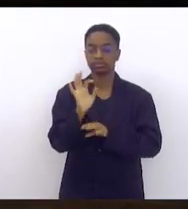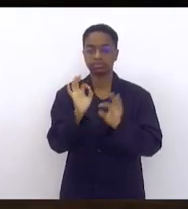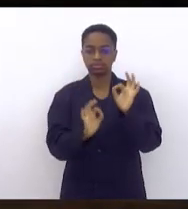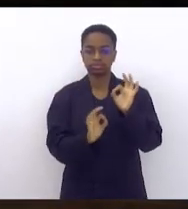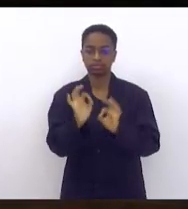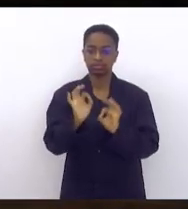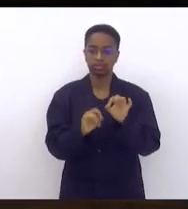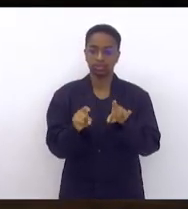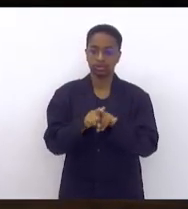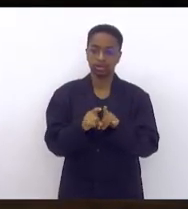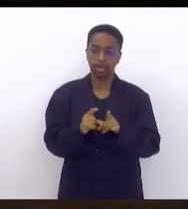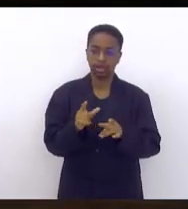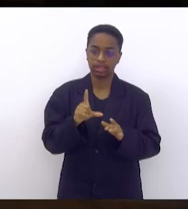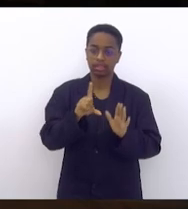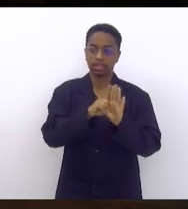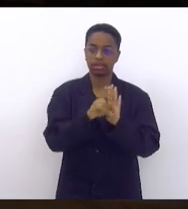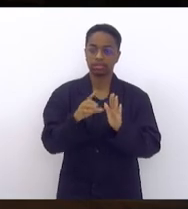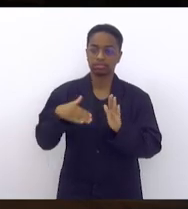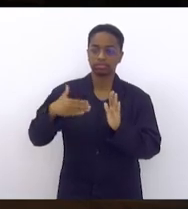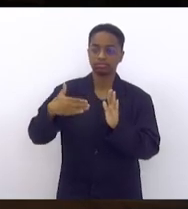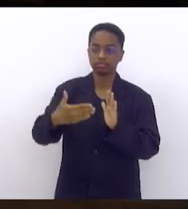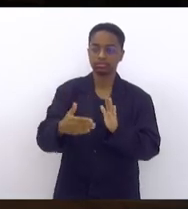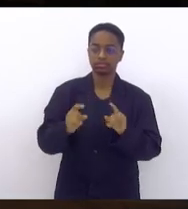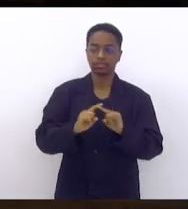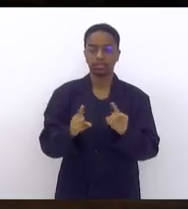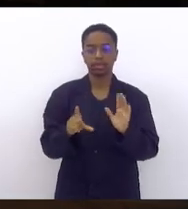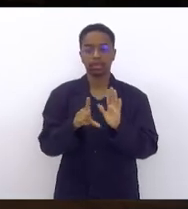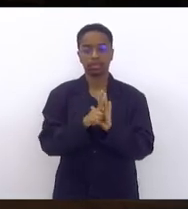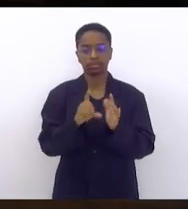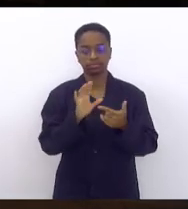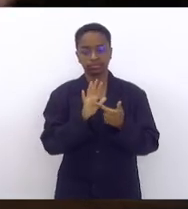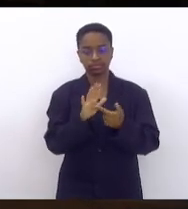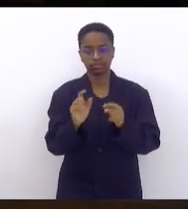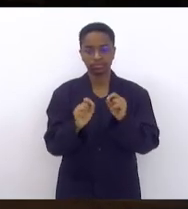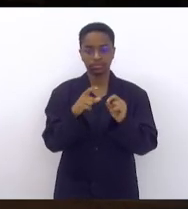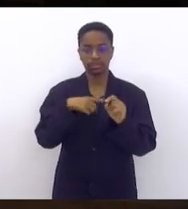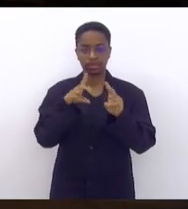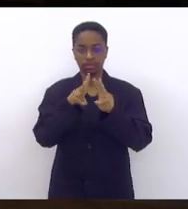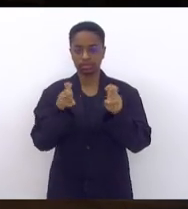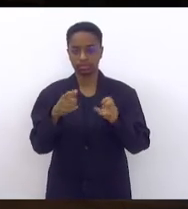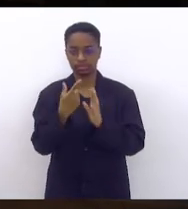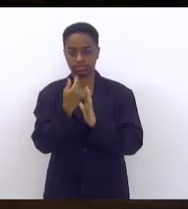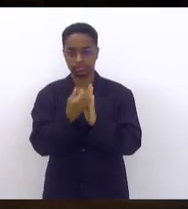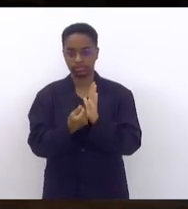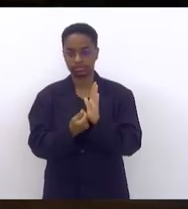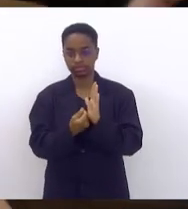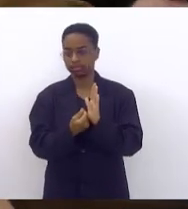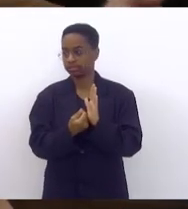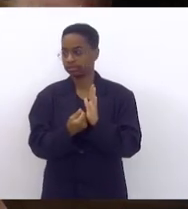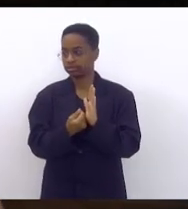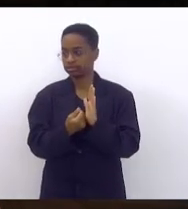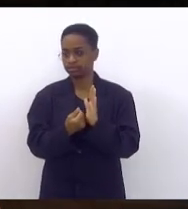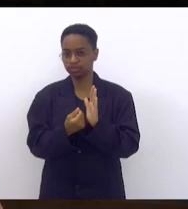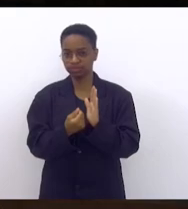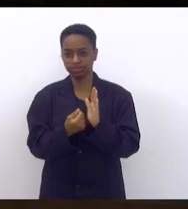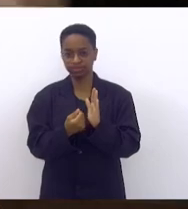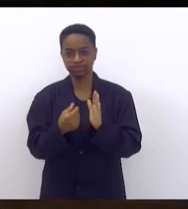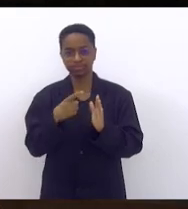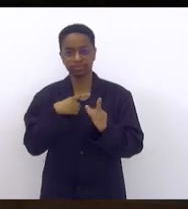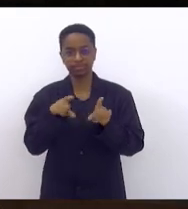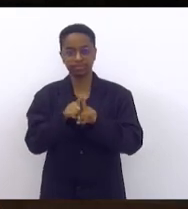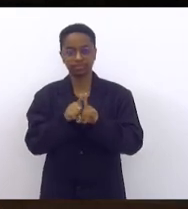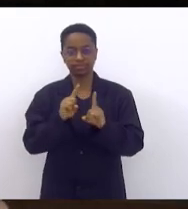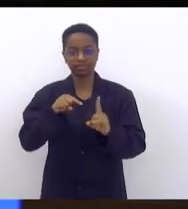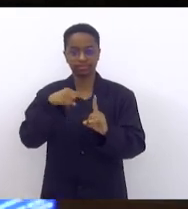levar essa lei em frente. E essa lei, ela tem para a gente, além da questão financeira, pecuniária, ela tem uma vantagem interessante, que é a